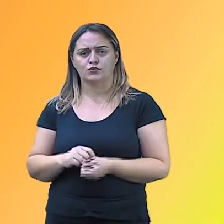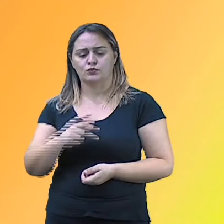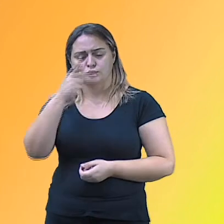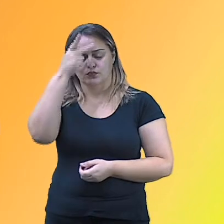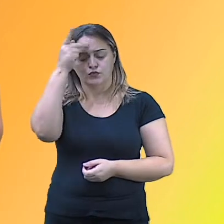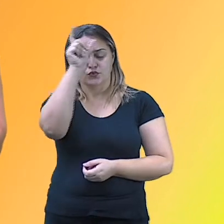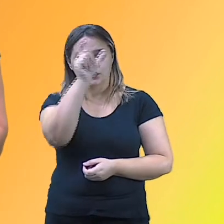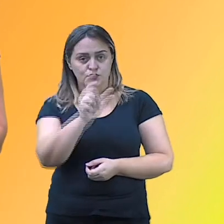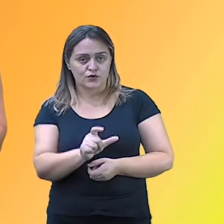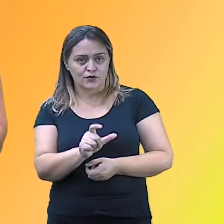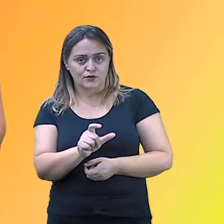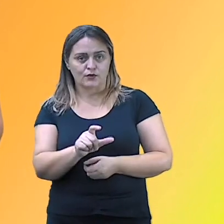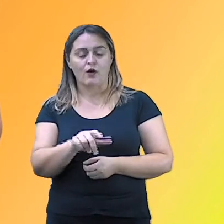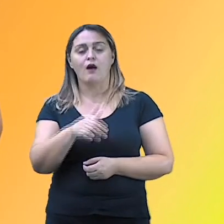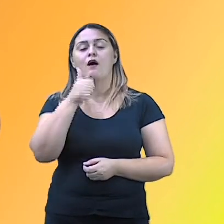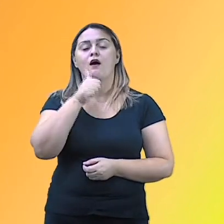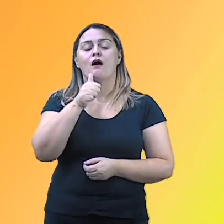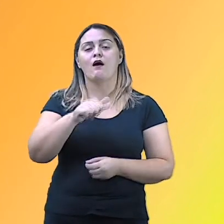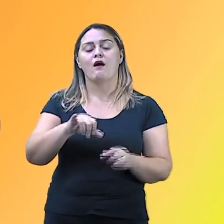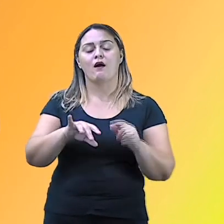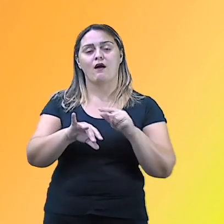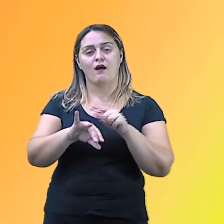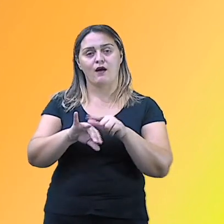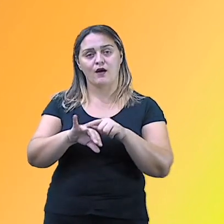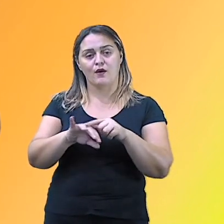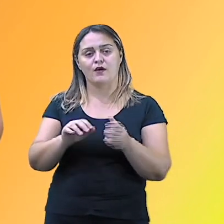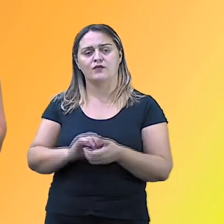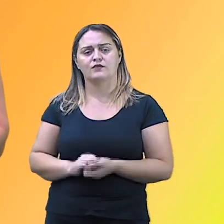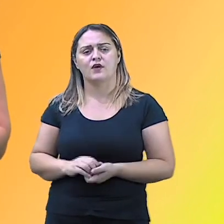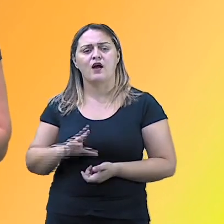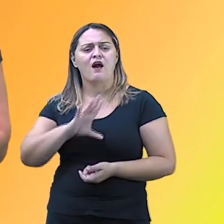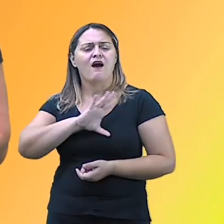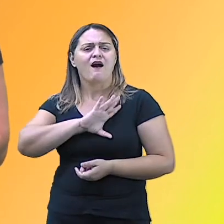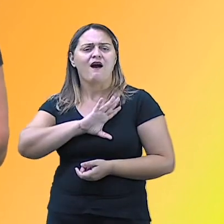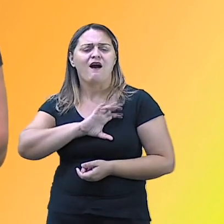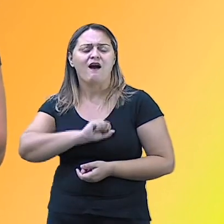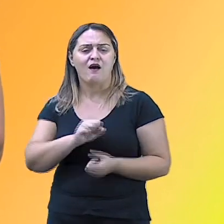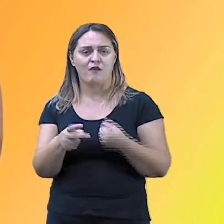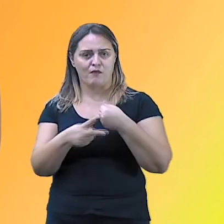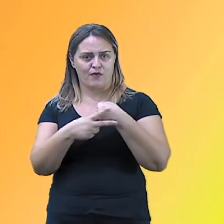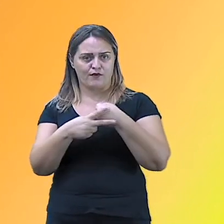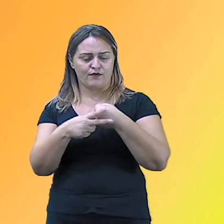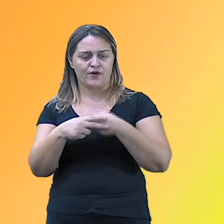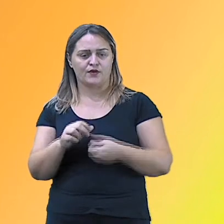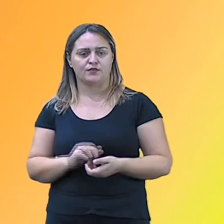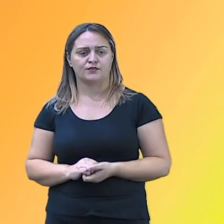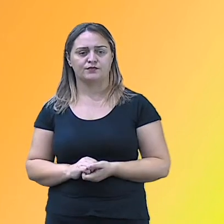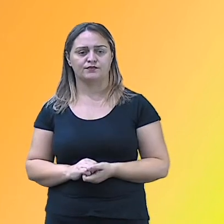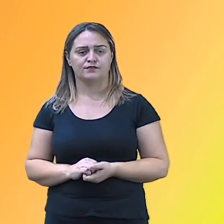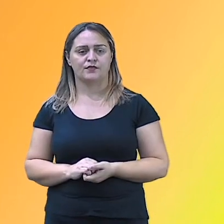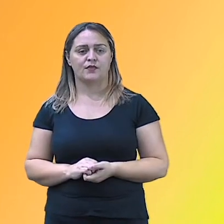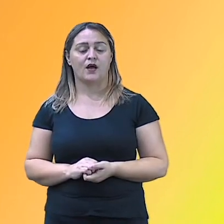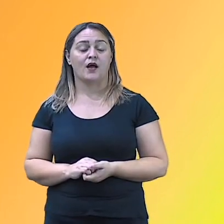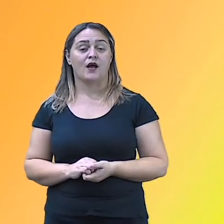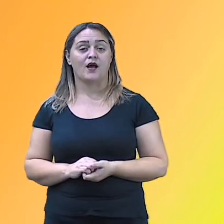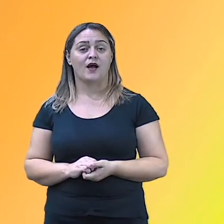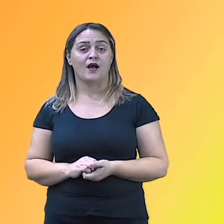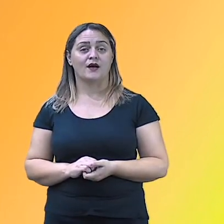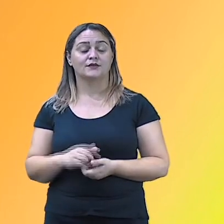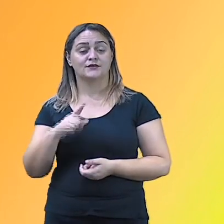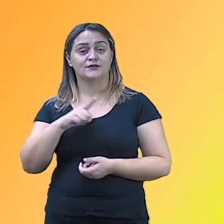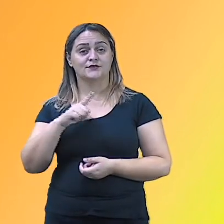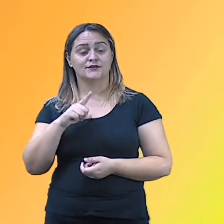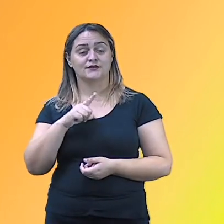noiva. Verbo, ama. Ama quem? Eu tenho um pronome oblíquo. Muito